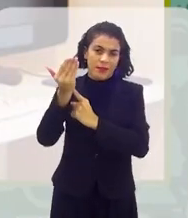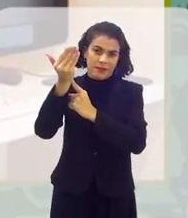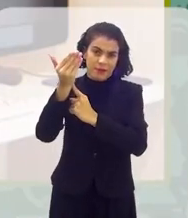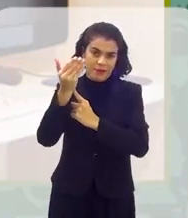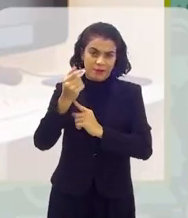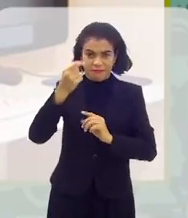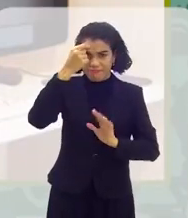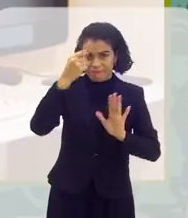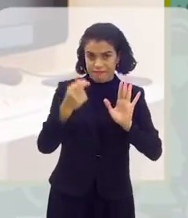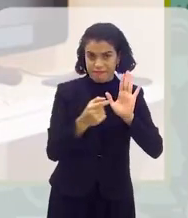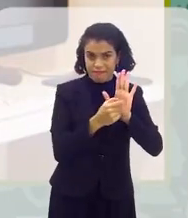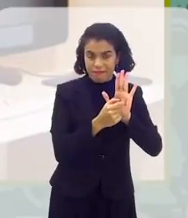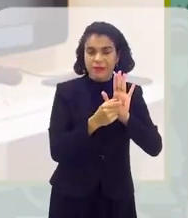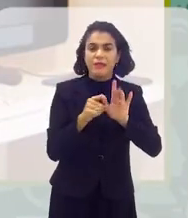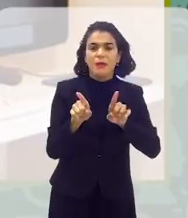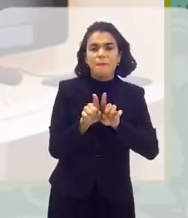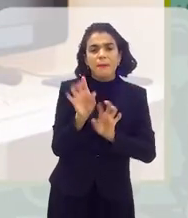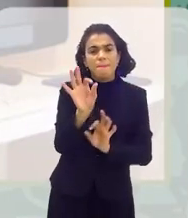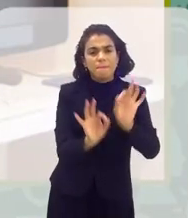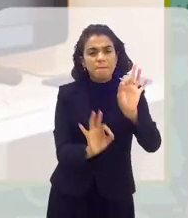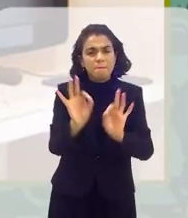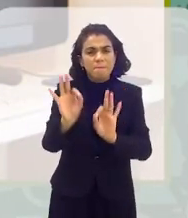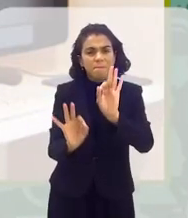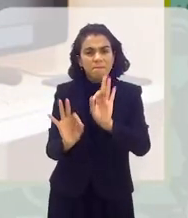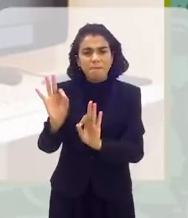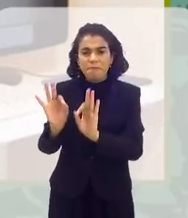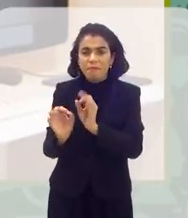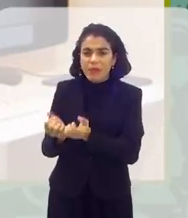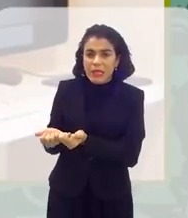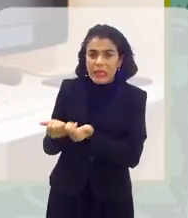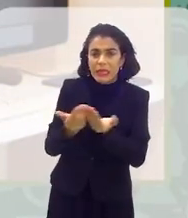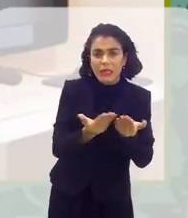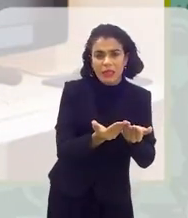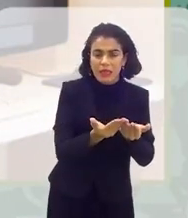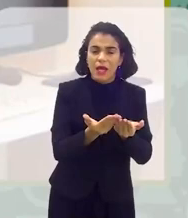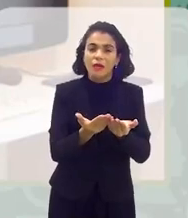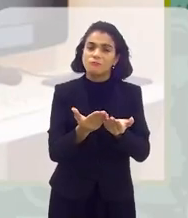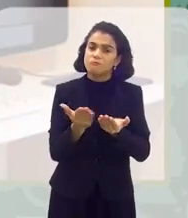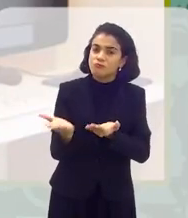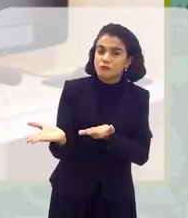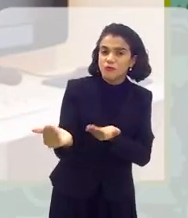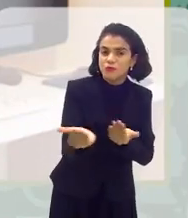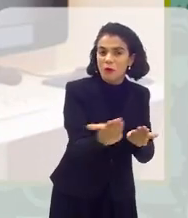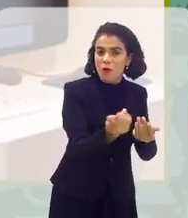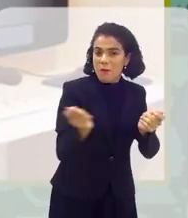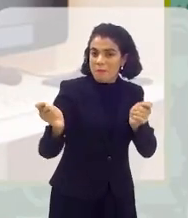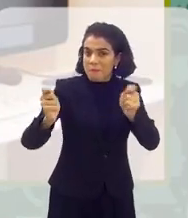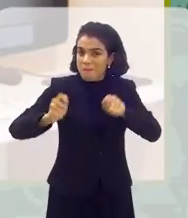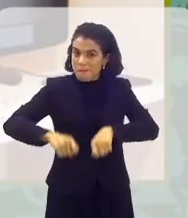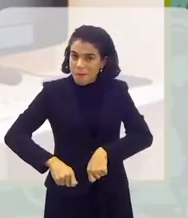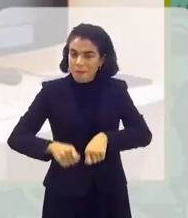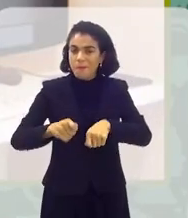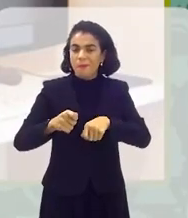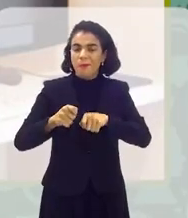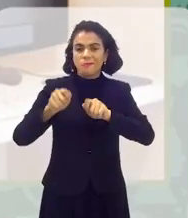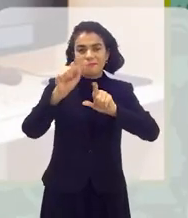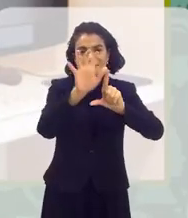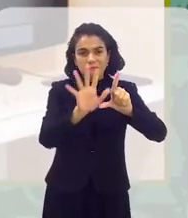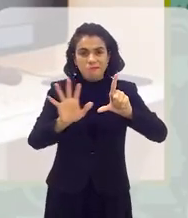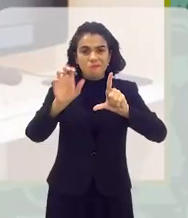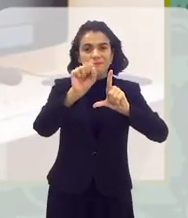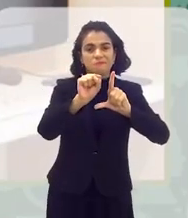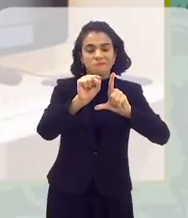da Inteligência Artificial preparando né e dando esse acesso para esses jovens que estão acessando aí